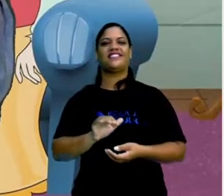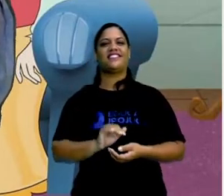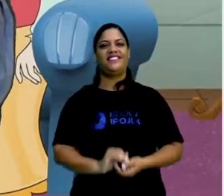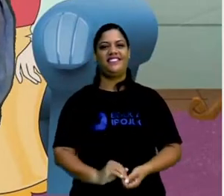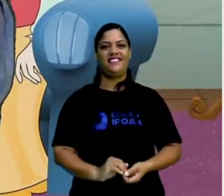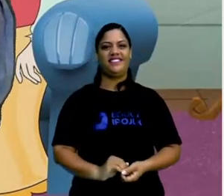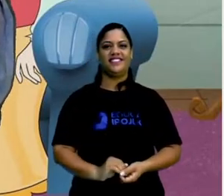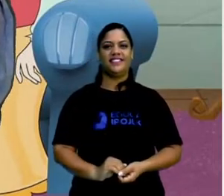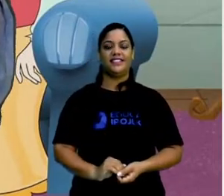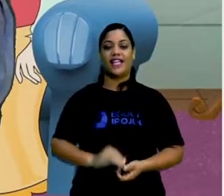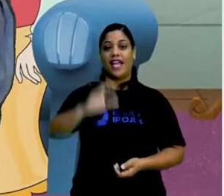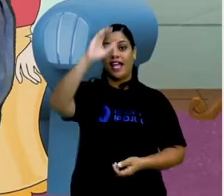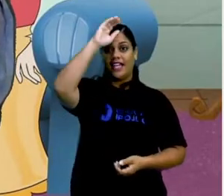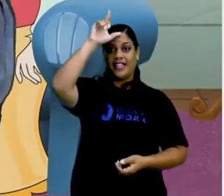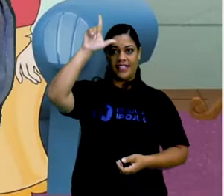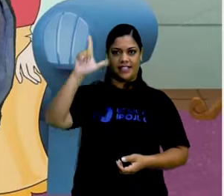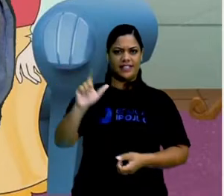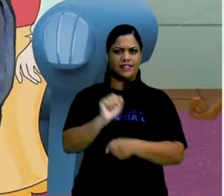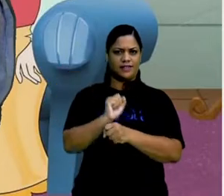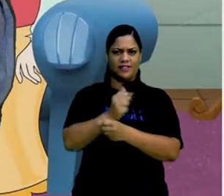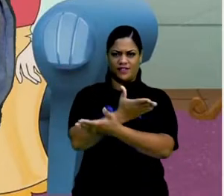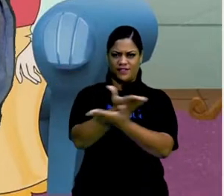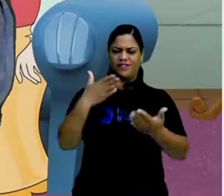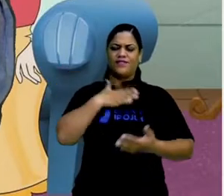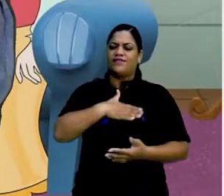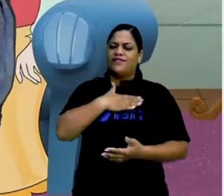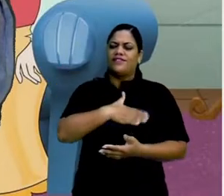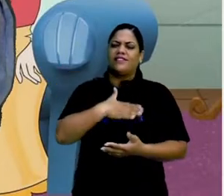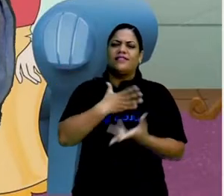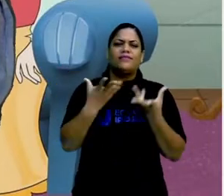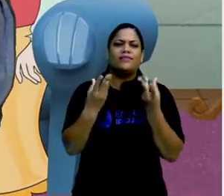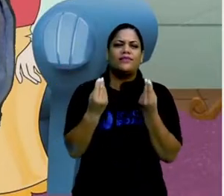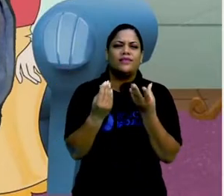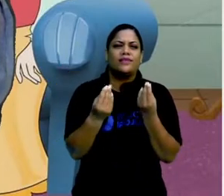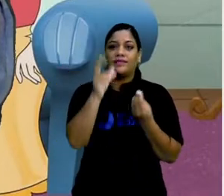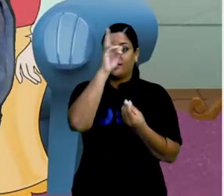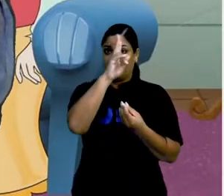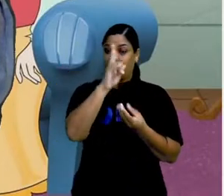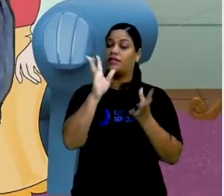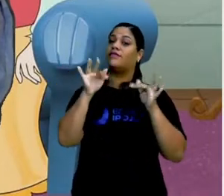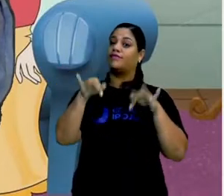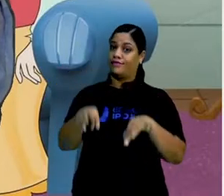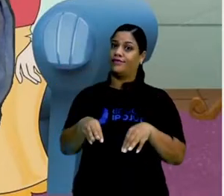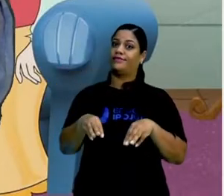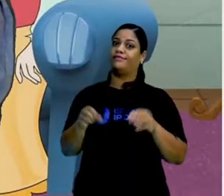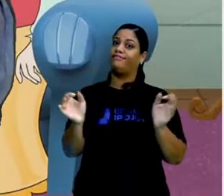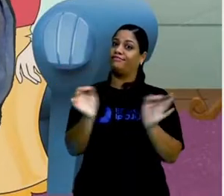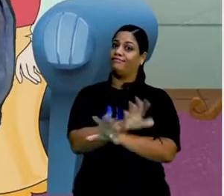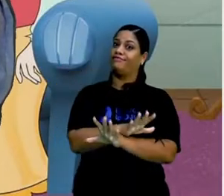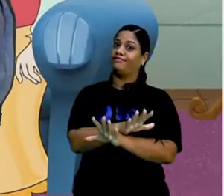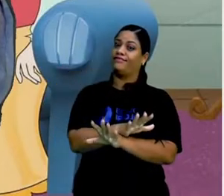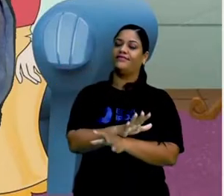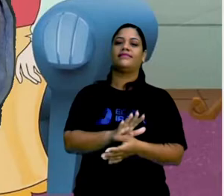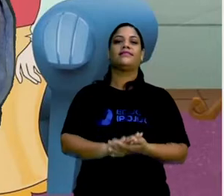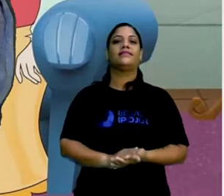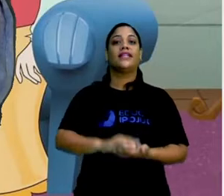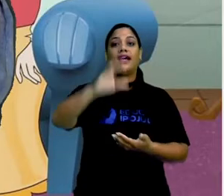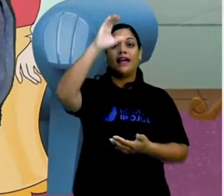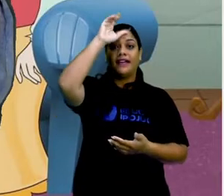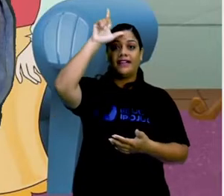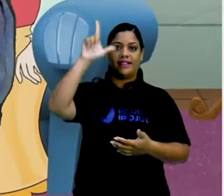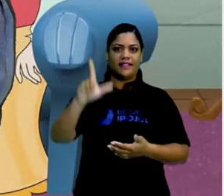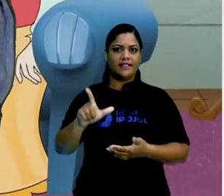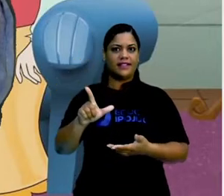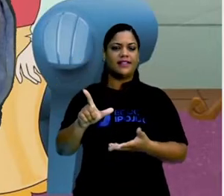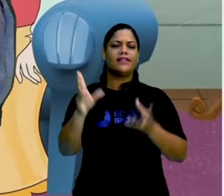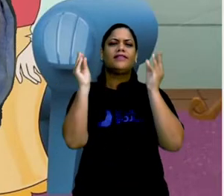Então, tia Lê espera que vocês tenham gostado muito, muito, muito dessa história. Porque ela chegou ao fim. Ah. Ó, e tia Lê deixa para